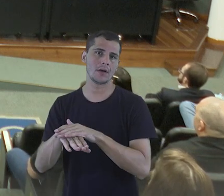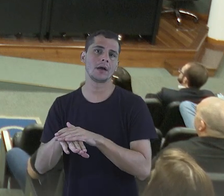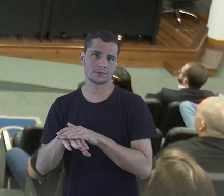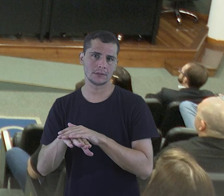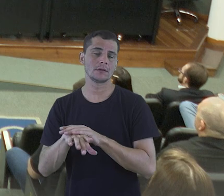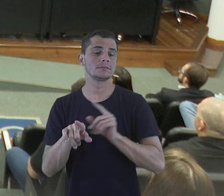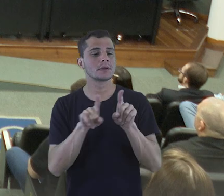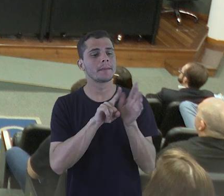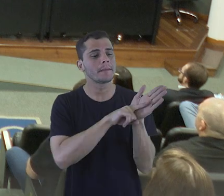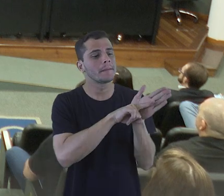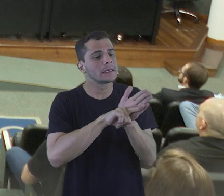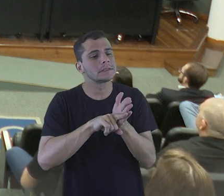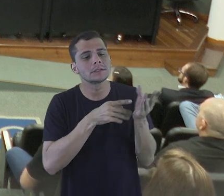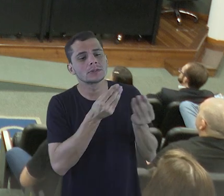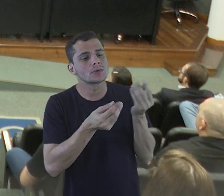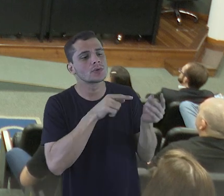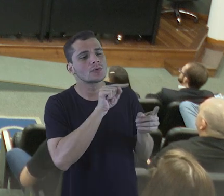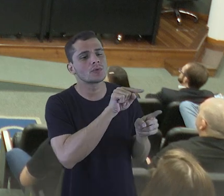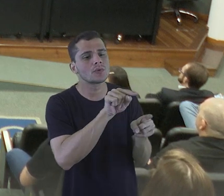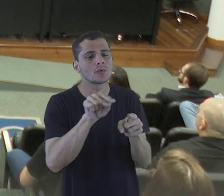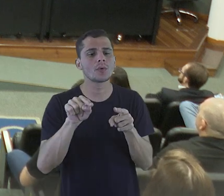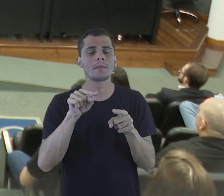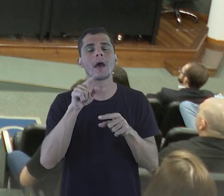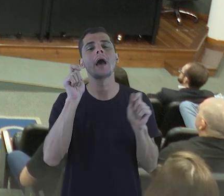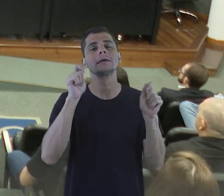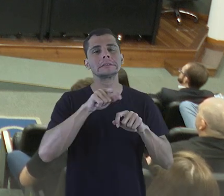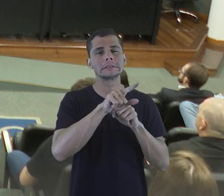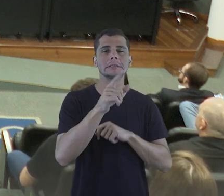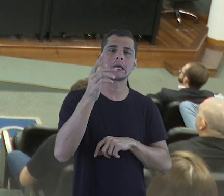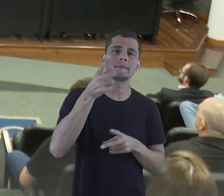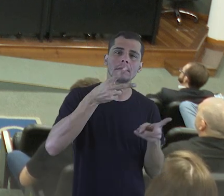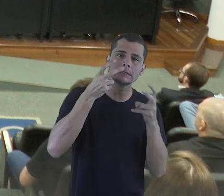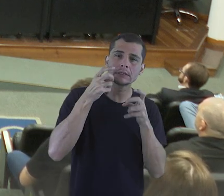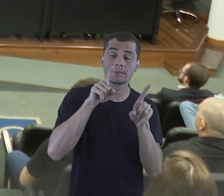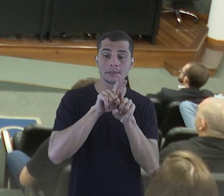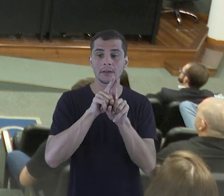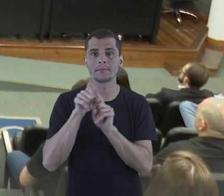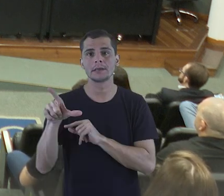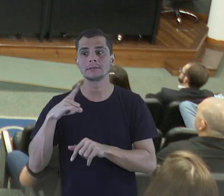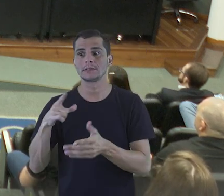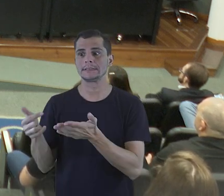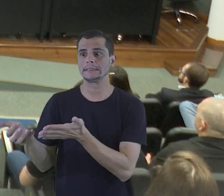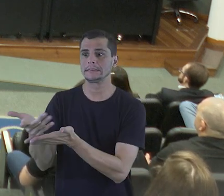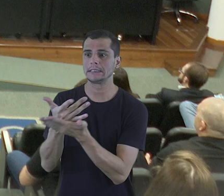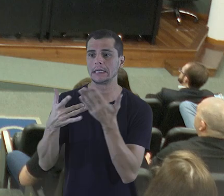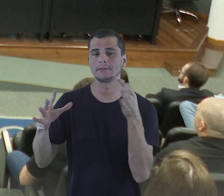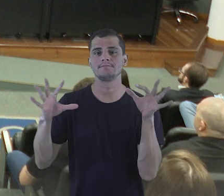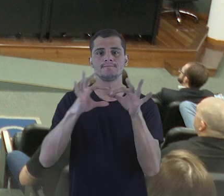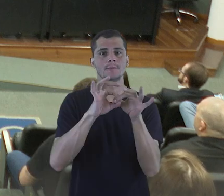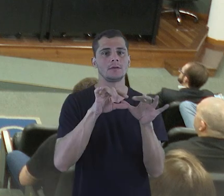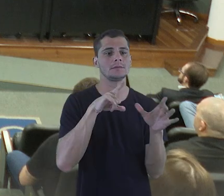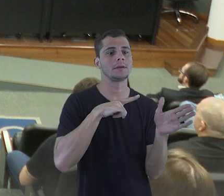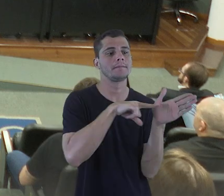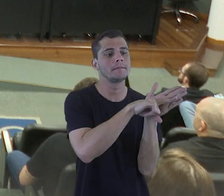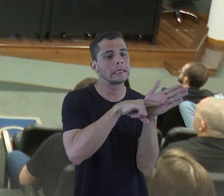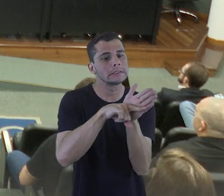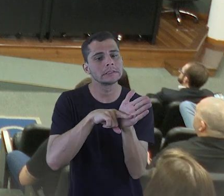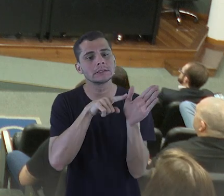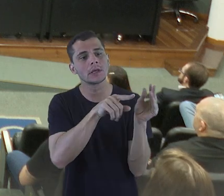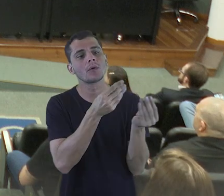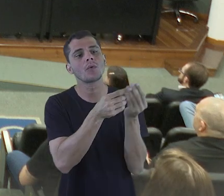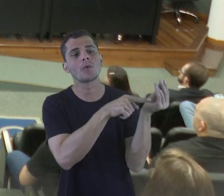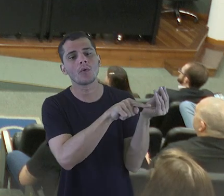garantida sempre que possível anonimização então aquele dado ele é vinculado né a uma pesquisa que é realizada de forma